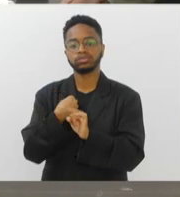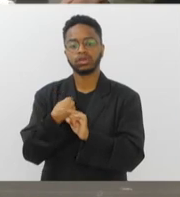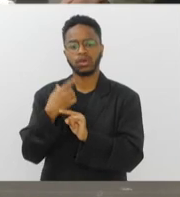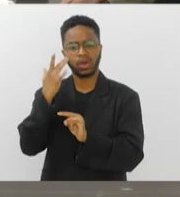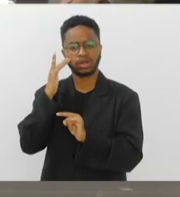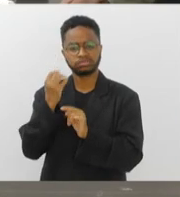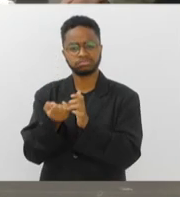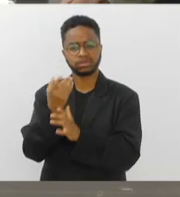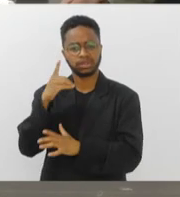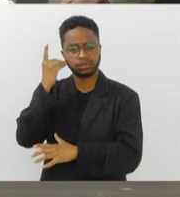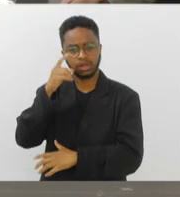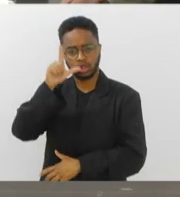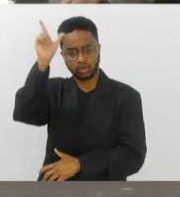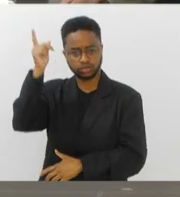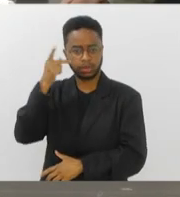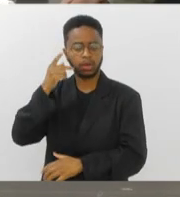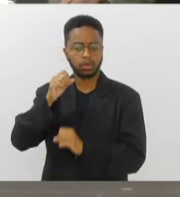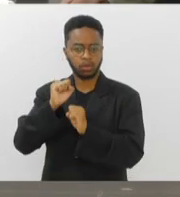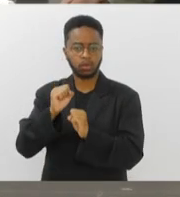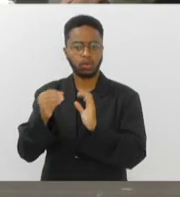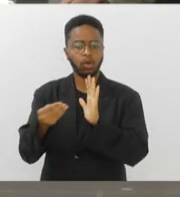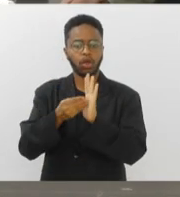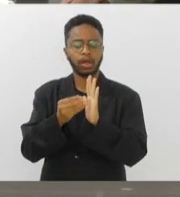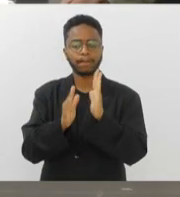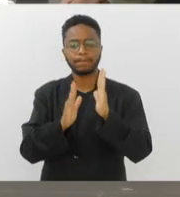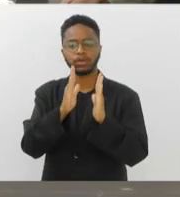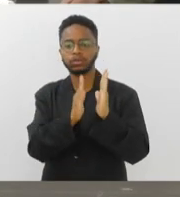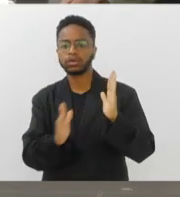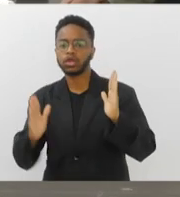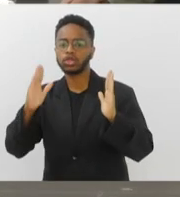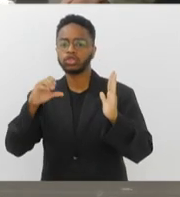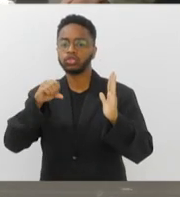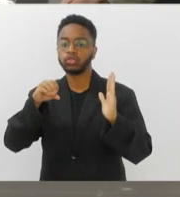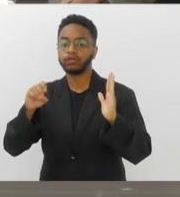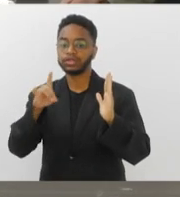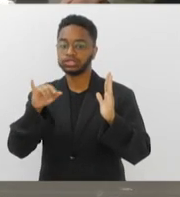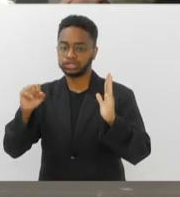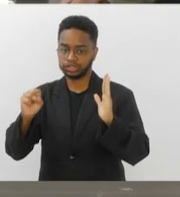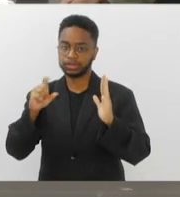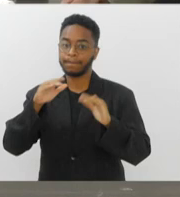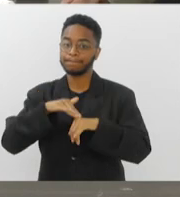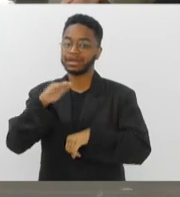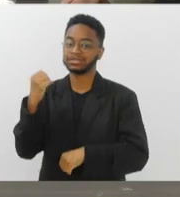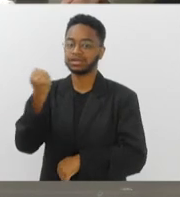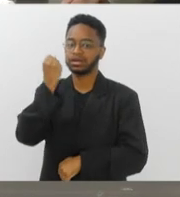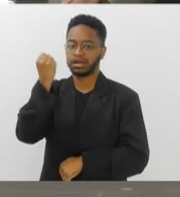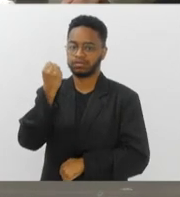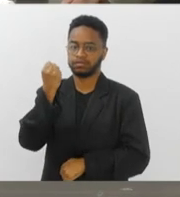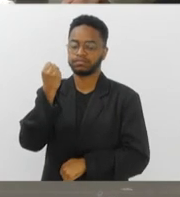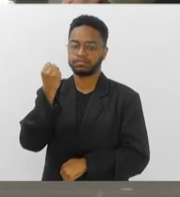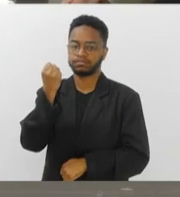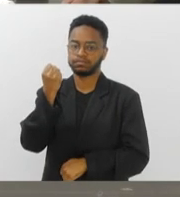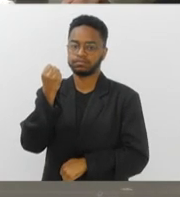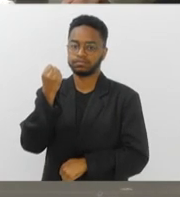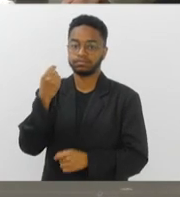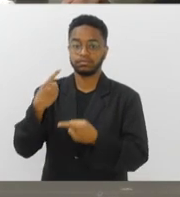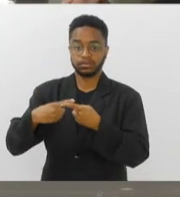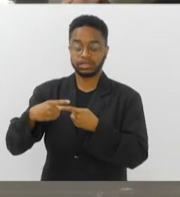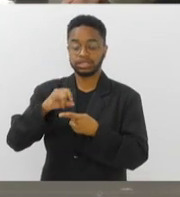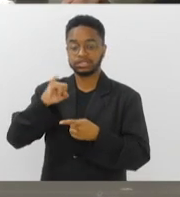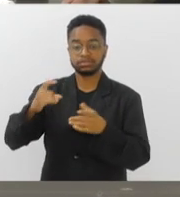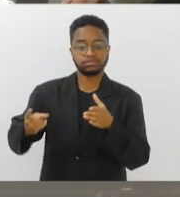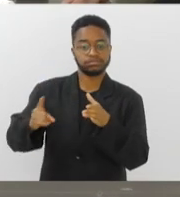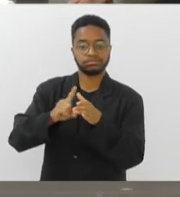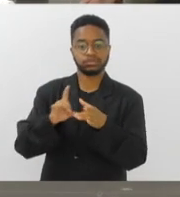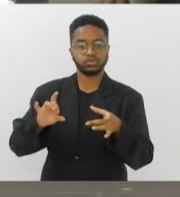deputado Luiz Paulo, impõe um prazo de 90 dias, ou seja, mais restritiva, mais grave para aquele que integra essa máfia,